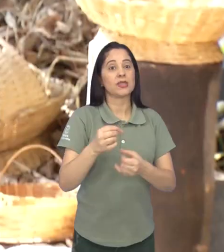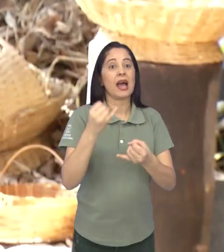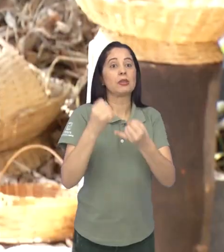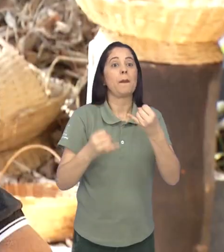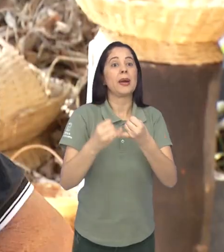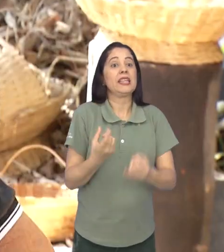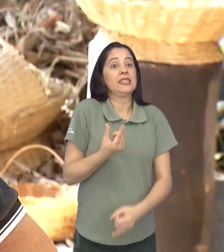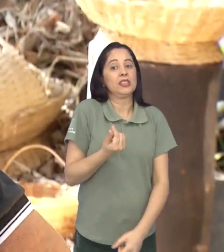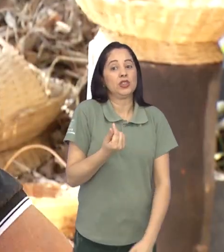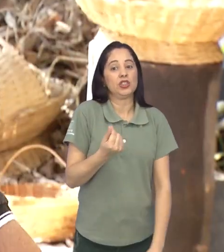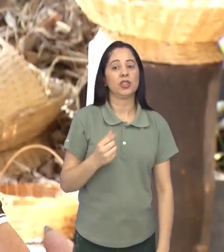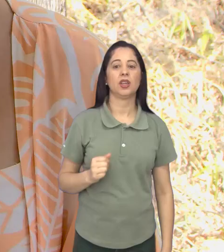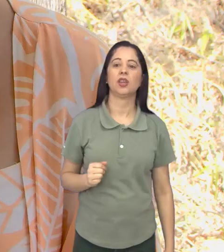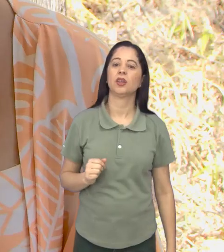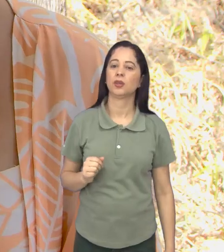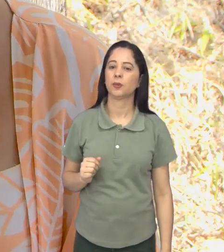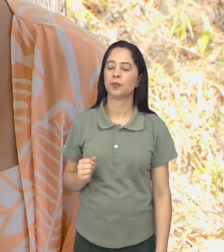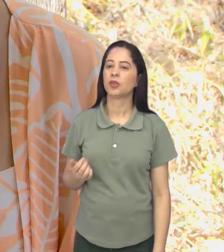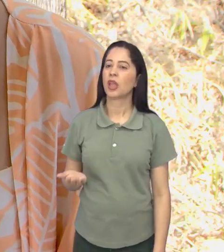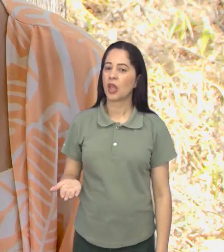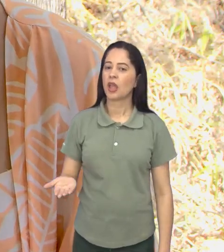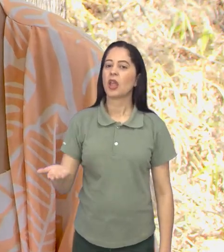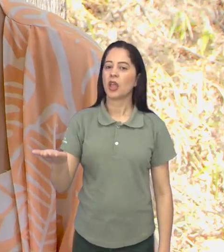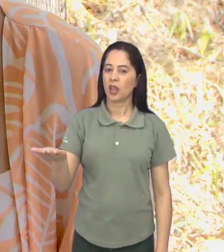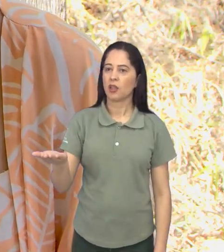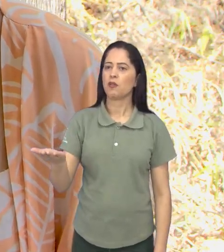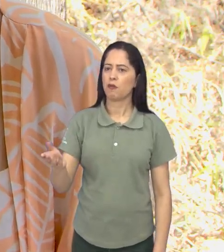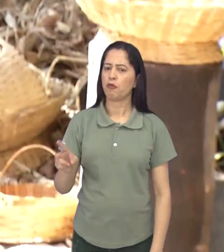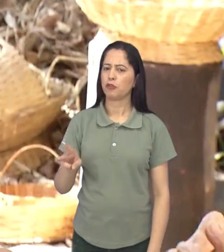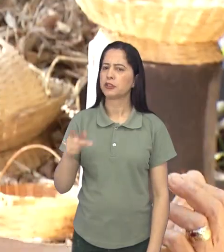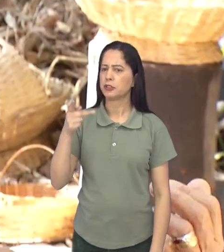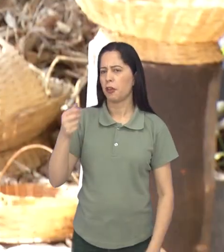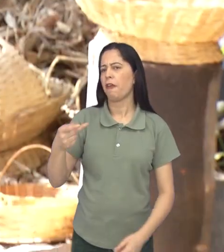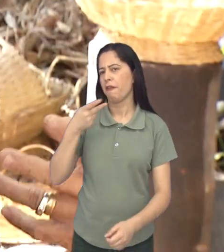o bambu foi o primeiro. E ele faz tecido, você estava falando?